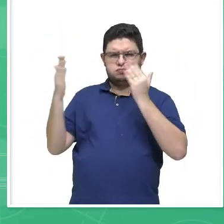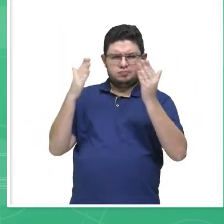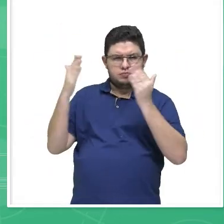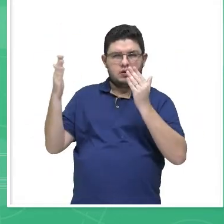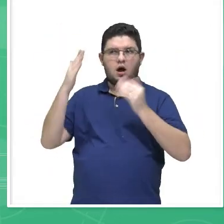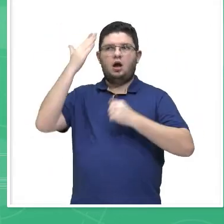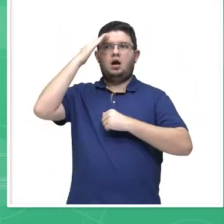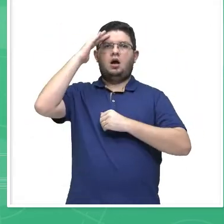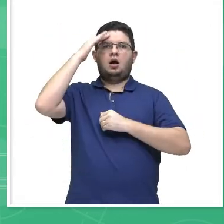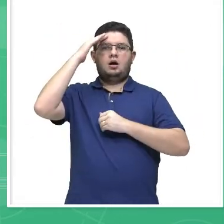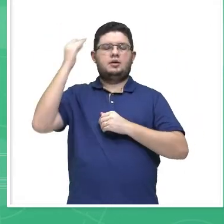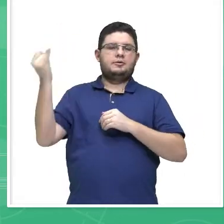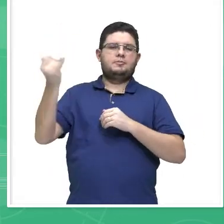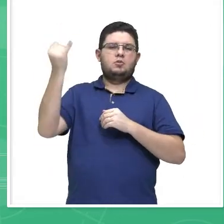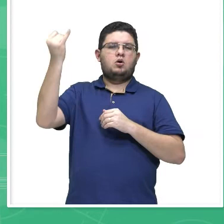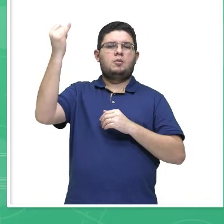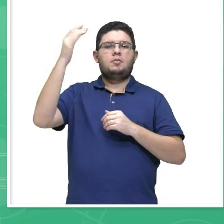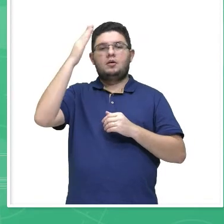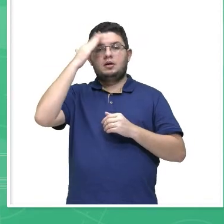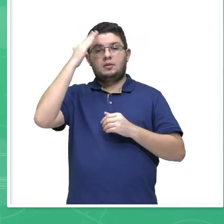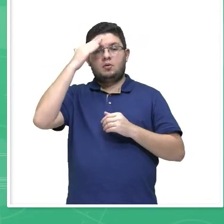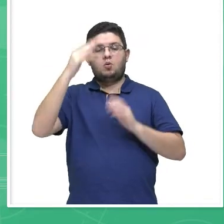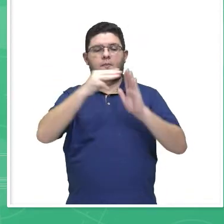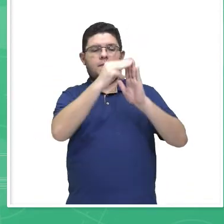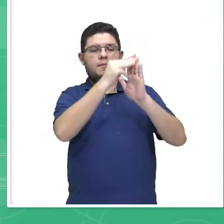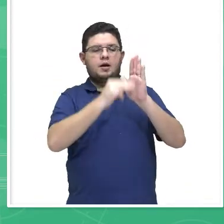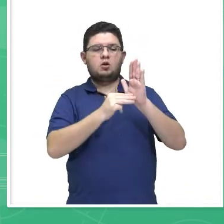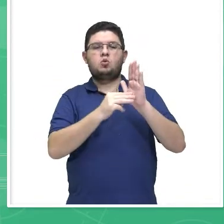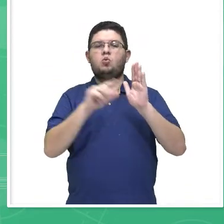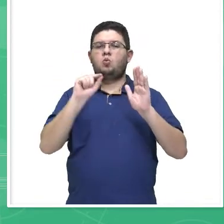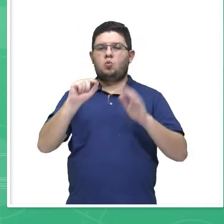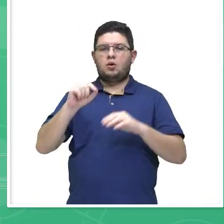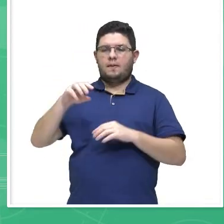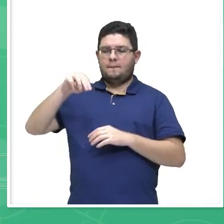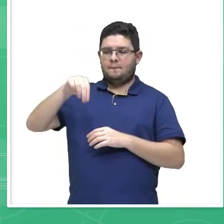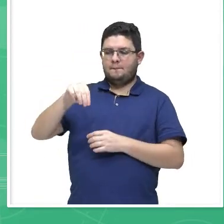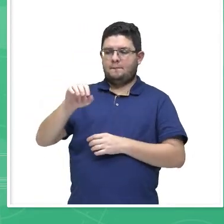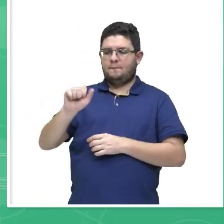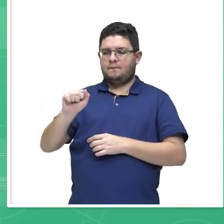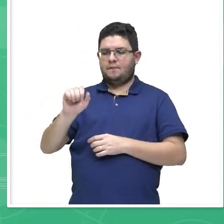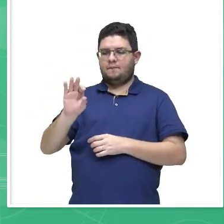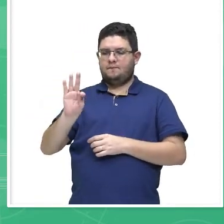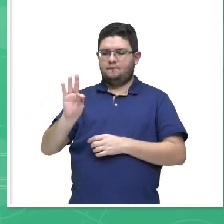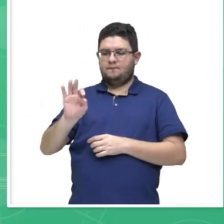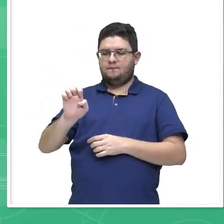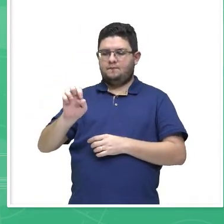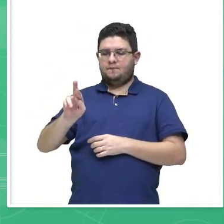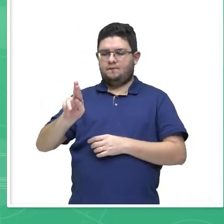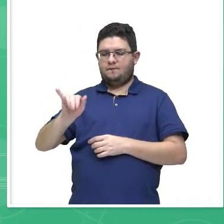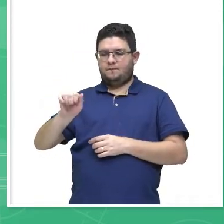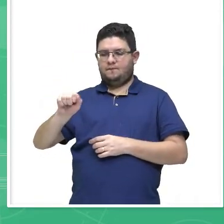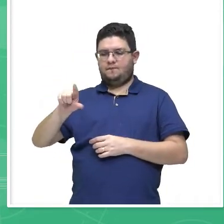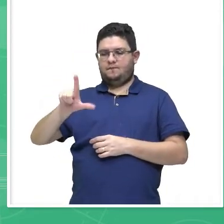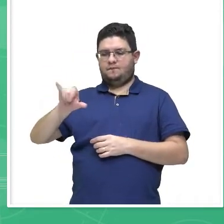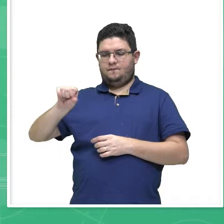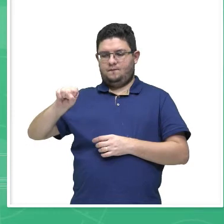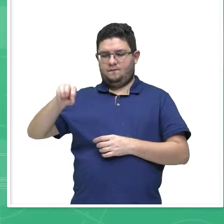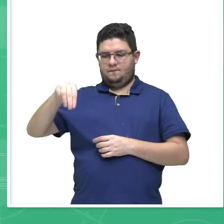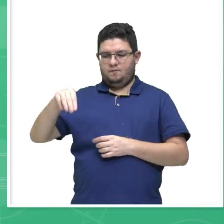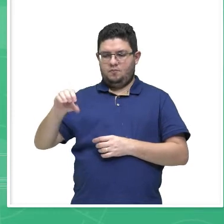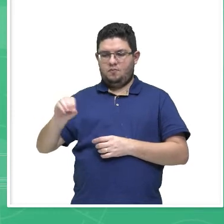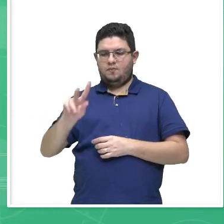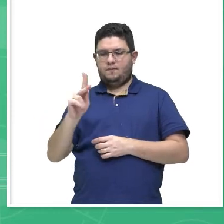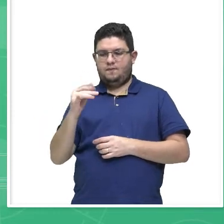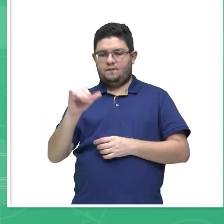fundamental importância para o método do materialismo histórico e do marxismo, porque a